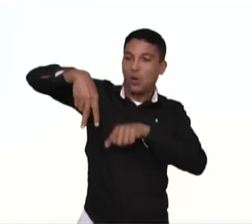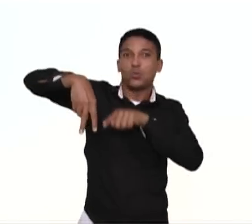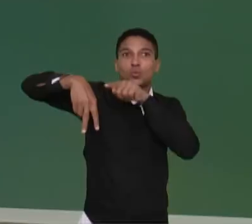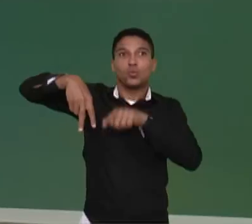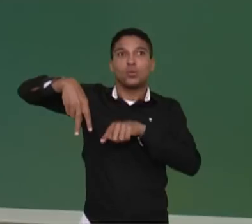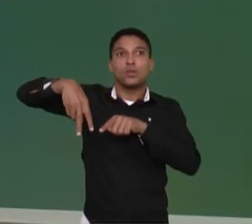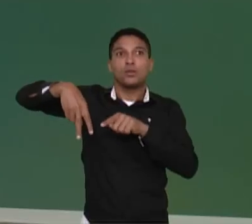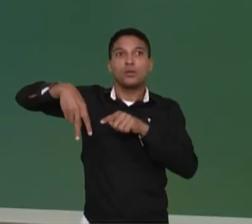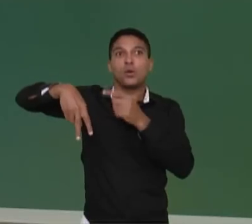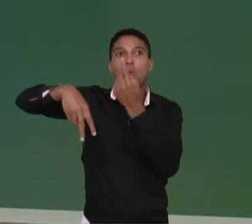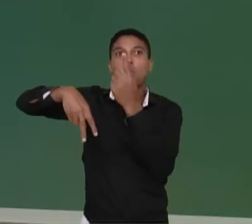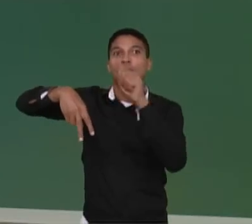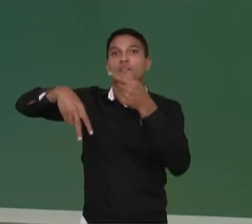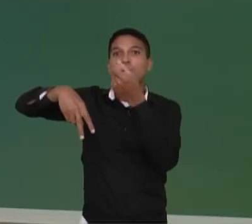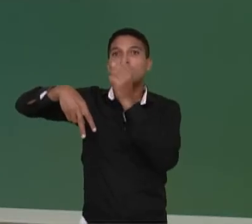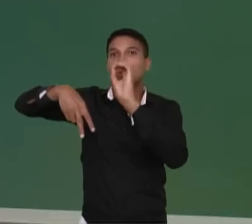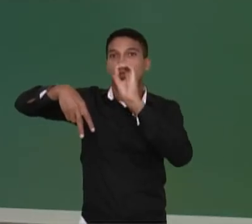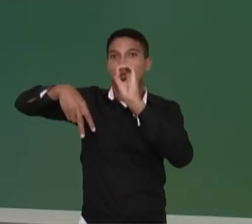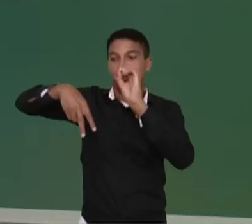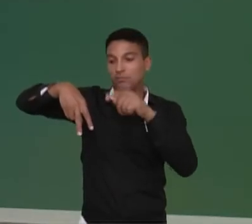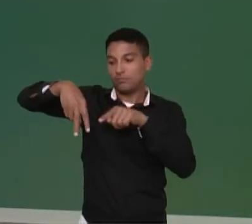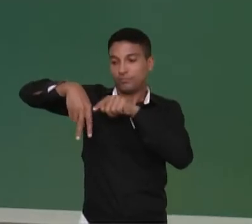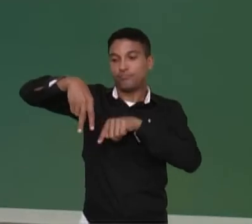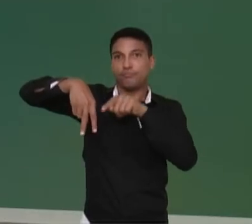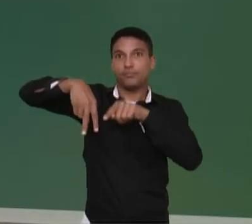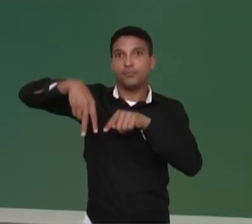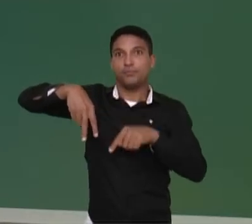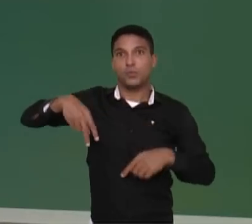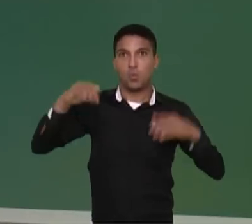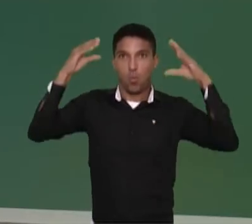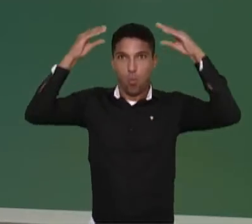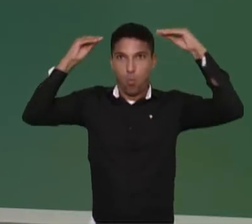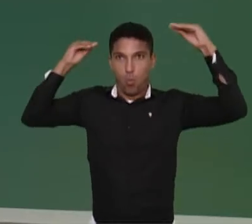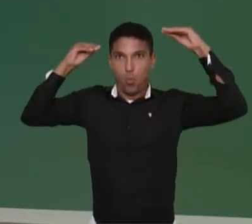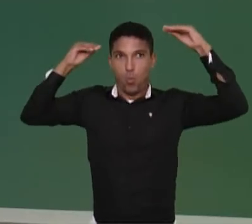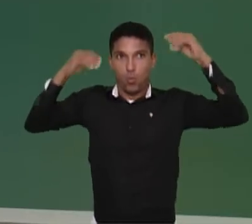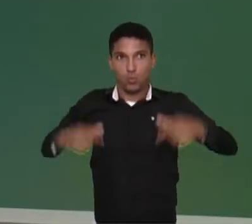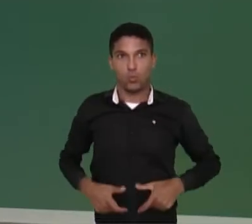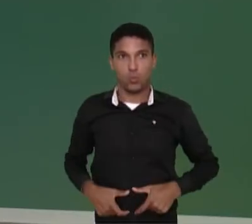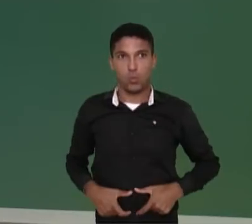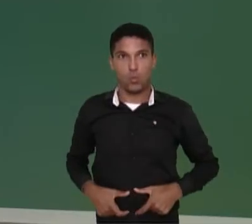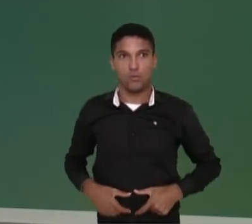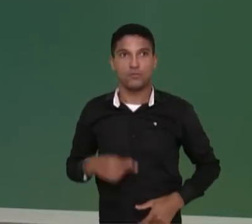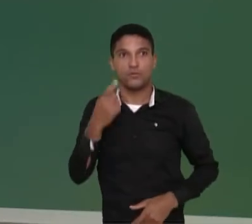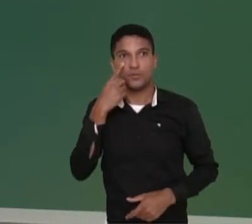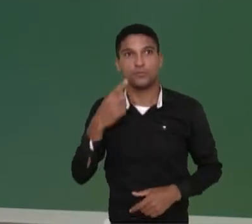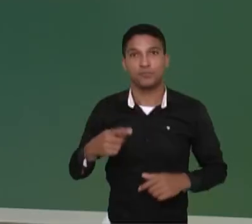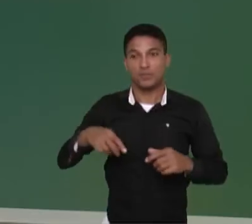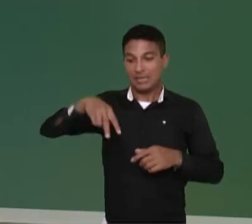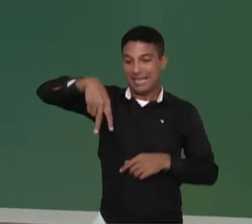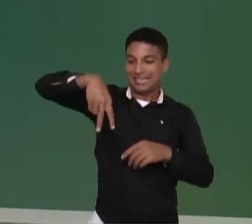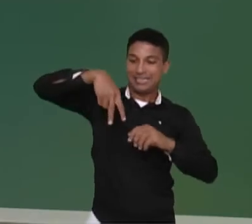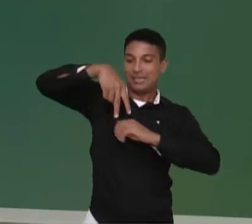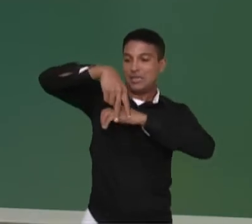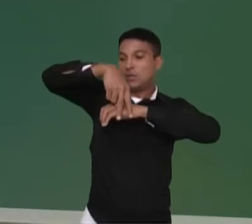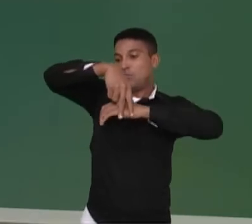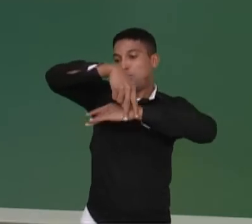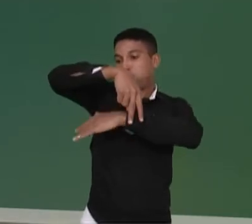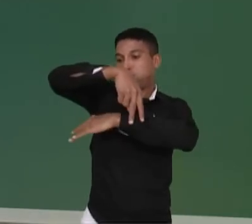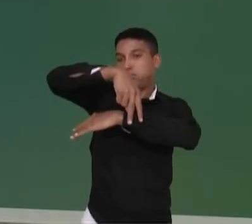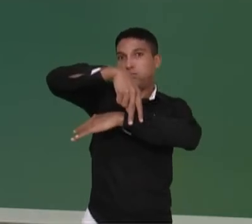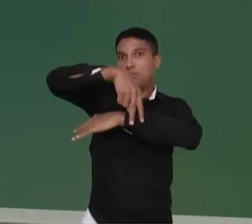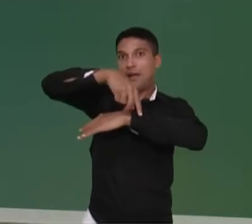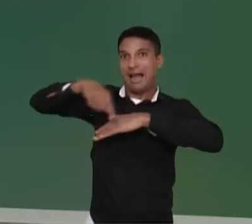aqui, sombra da árvore, 12 metros. Tem o fazendeiro aqui e a sombra do fazendeiro, 3